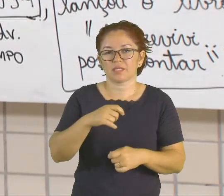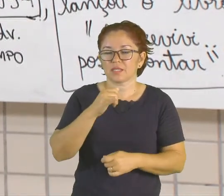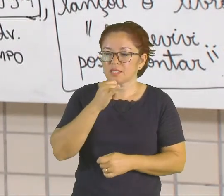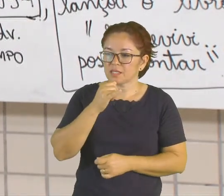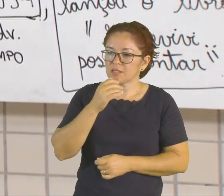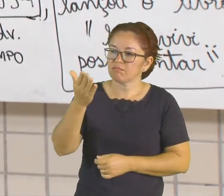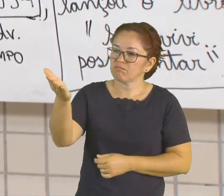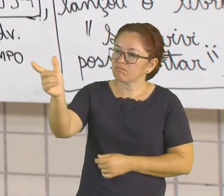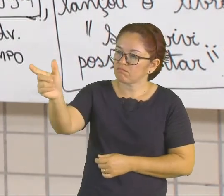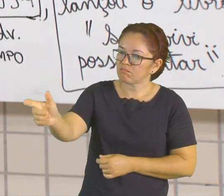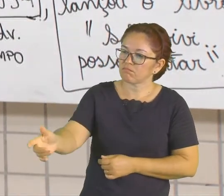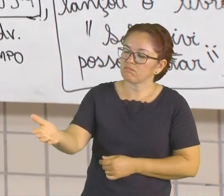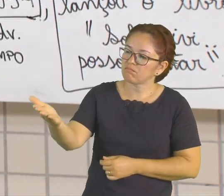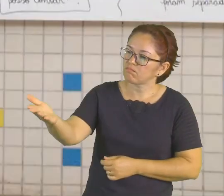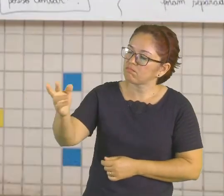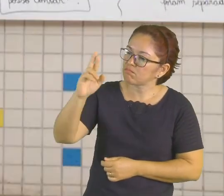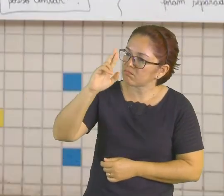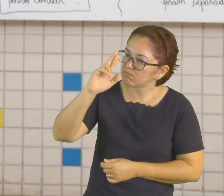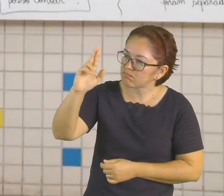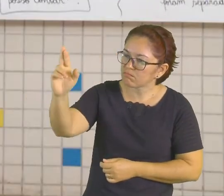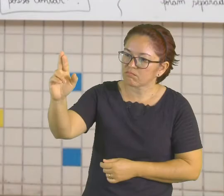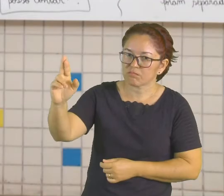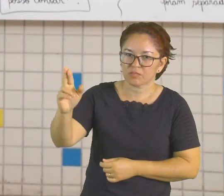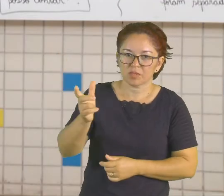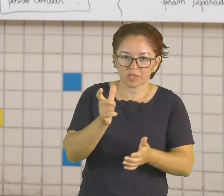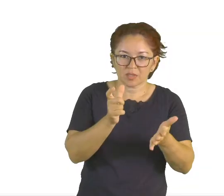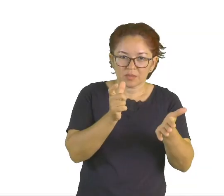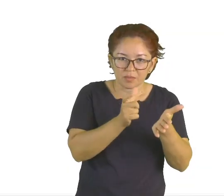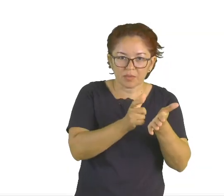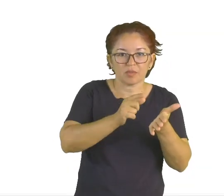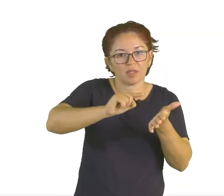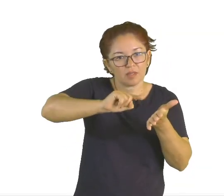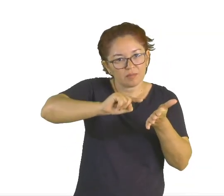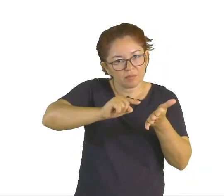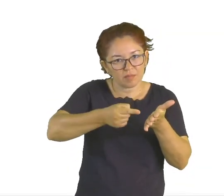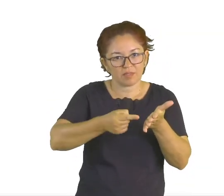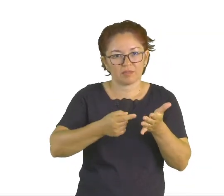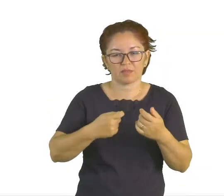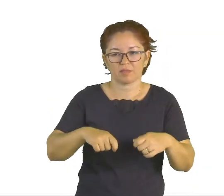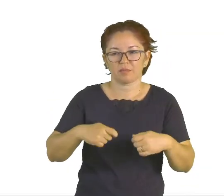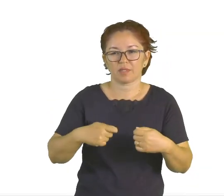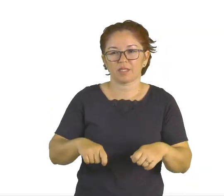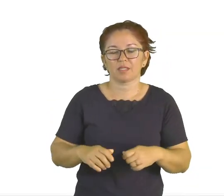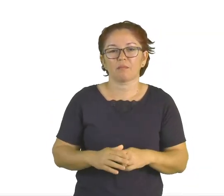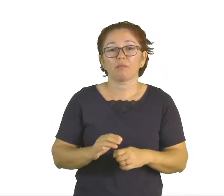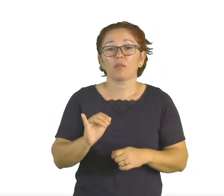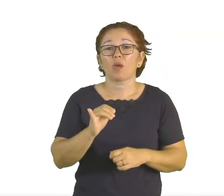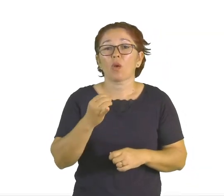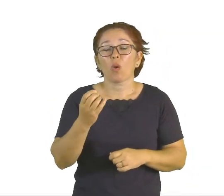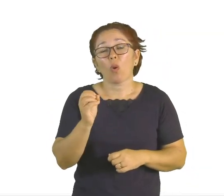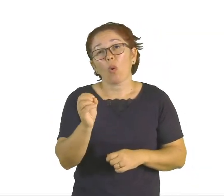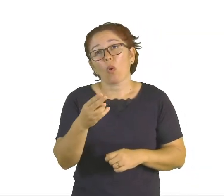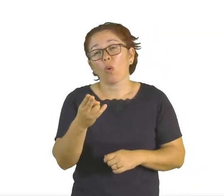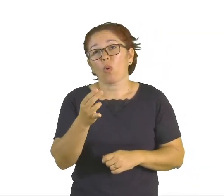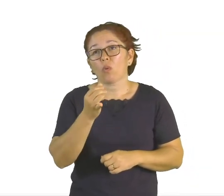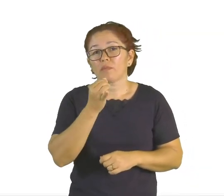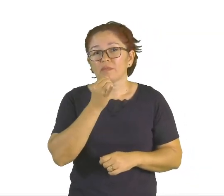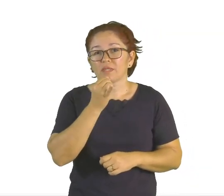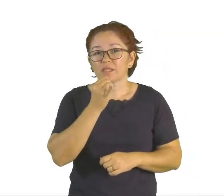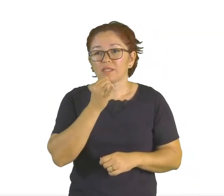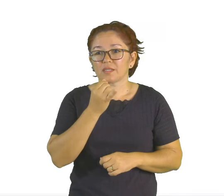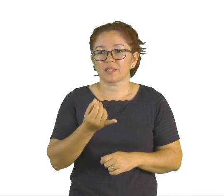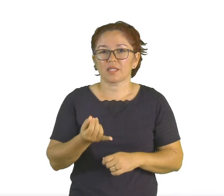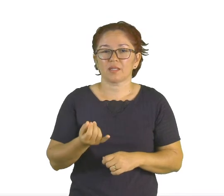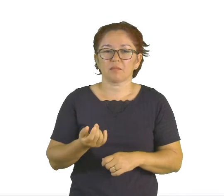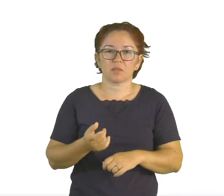Isolar expressões que que indicam circunstâncias variadas, como